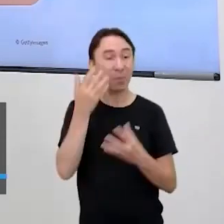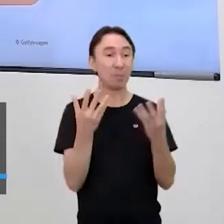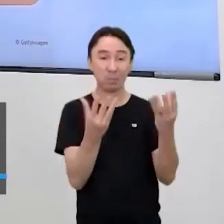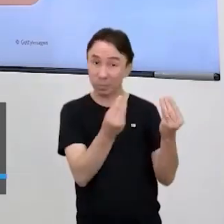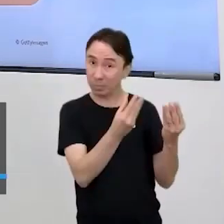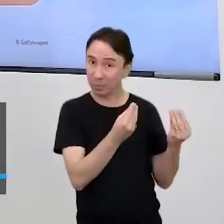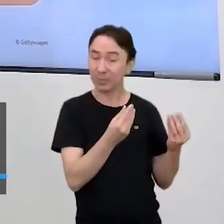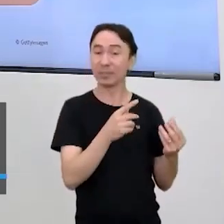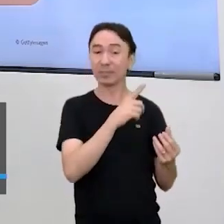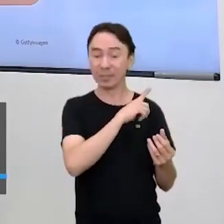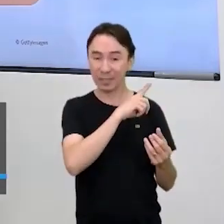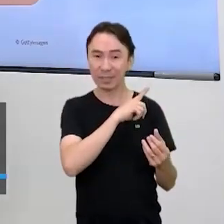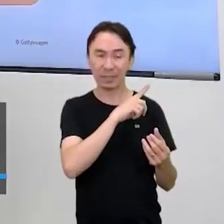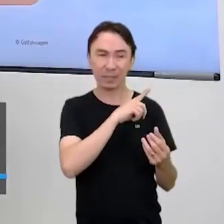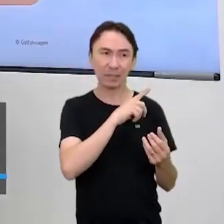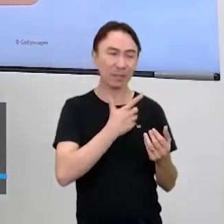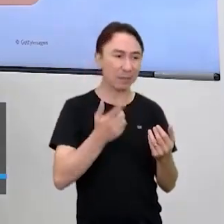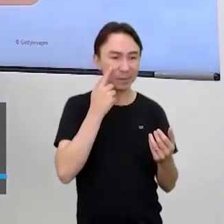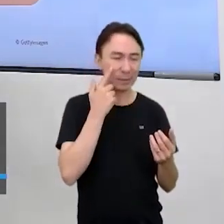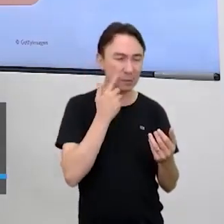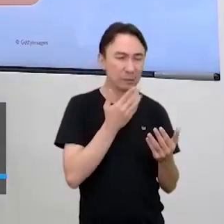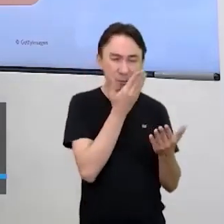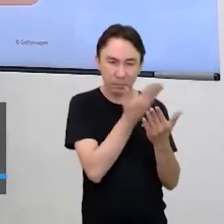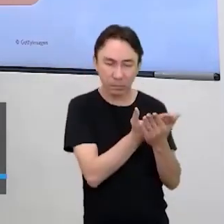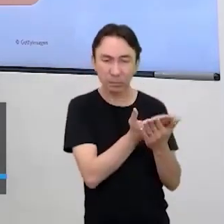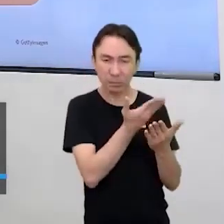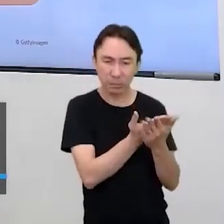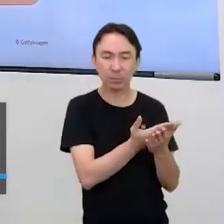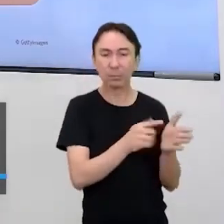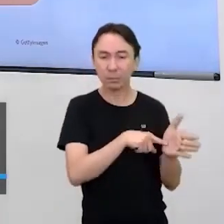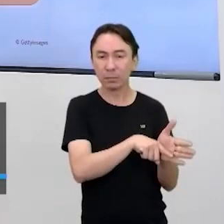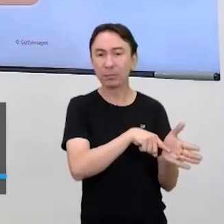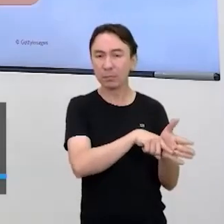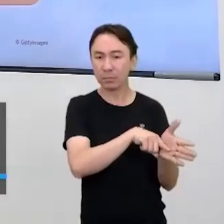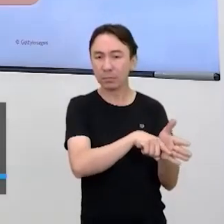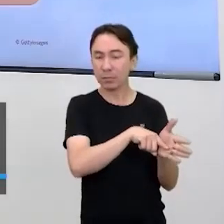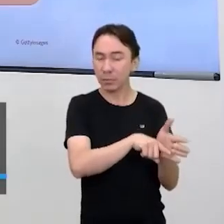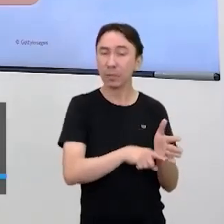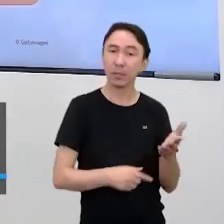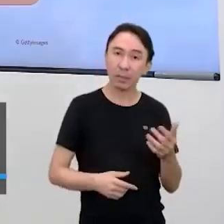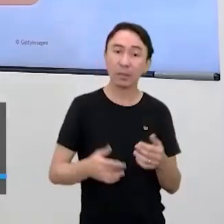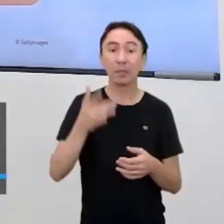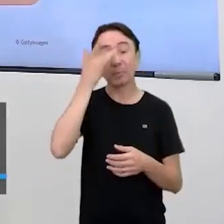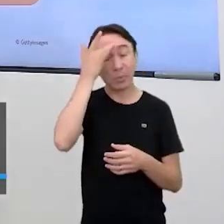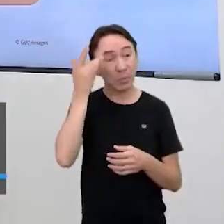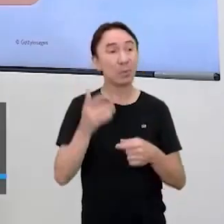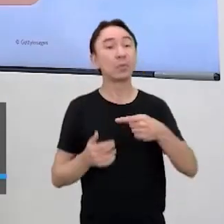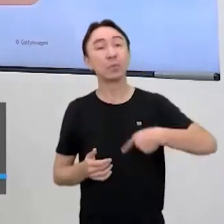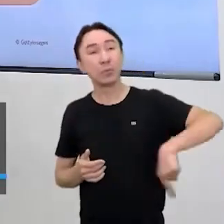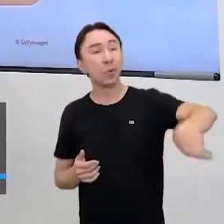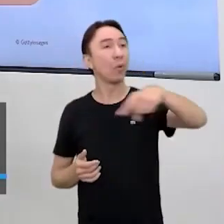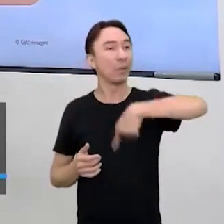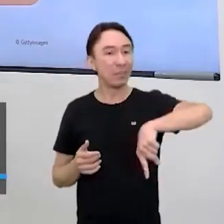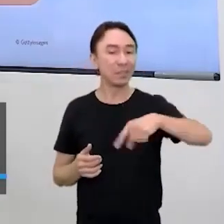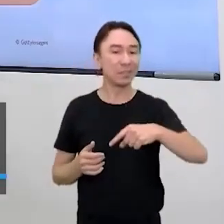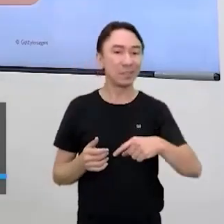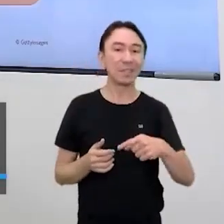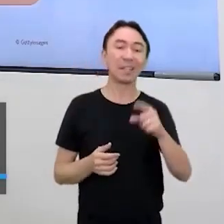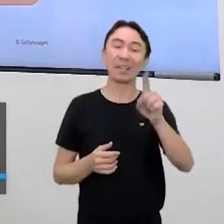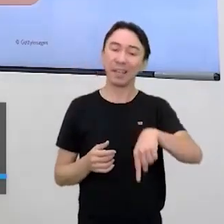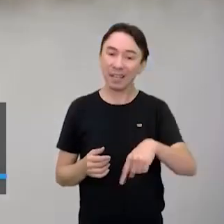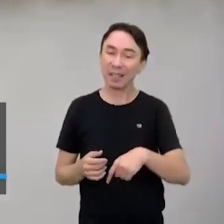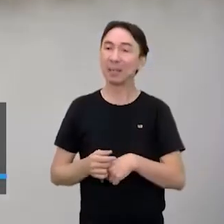trabalham, inclusive, Anderson, a noção de que a constituição das primeiras cidades, ela se dá justamente para guardar